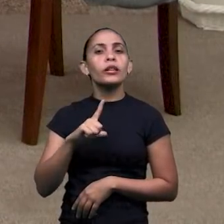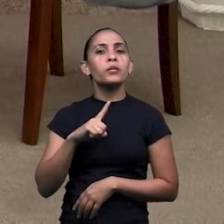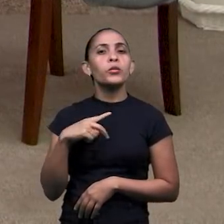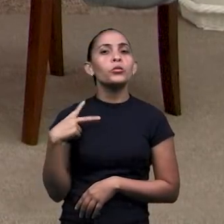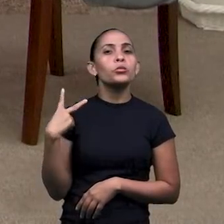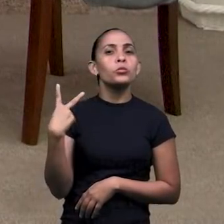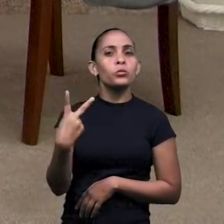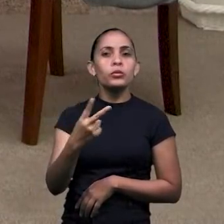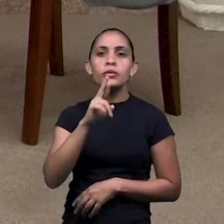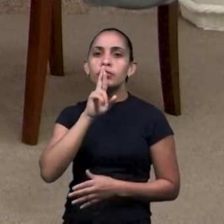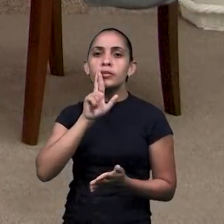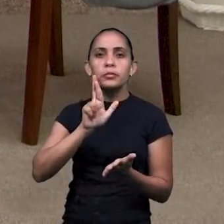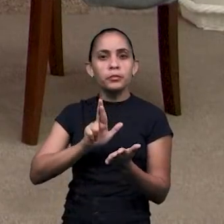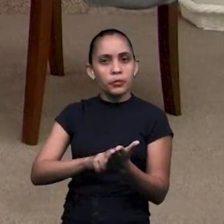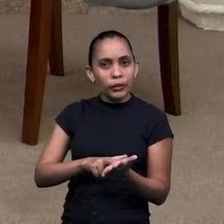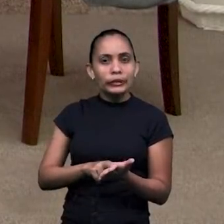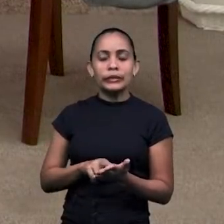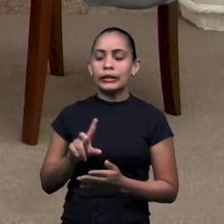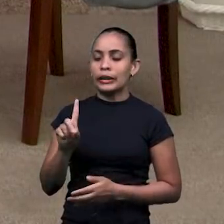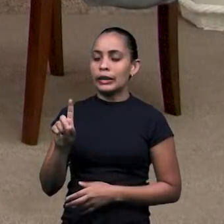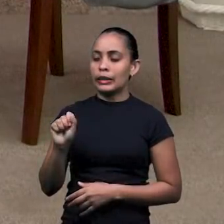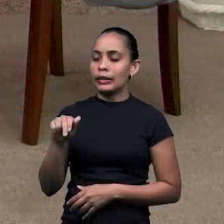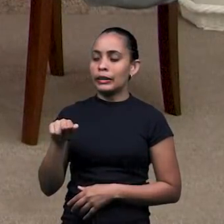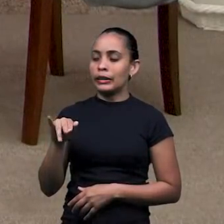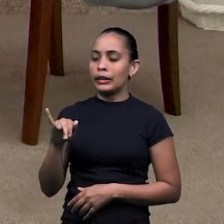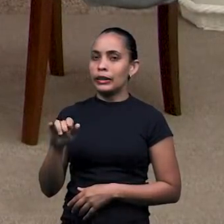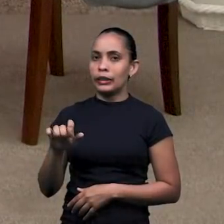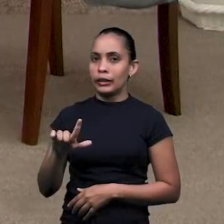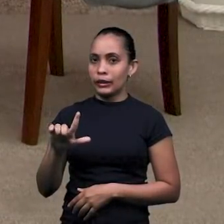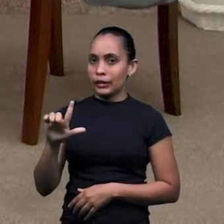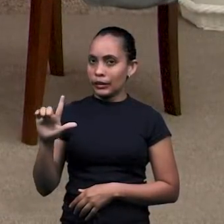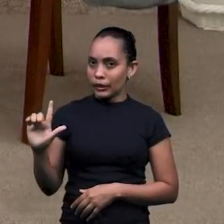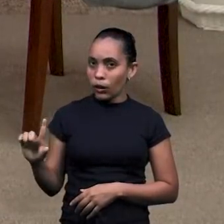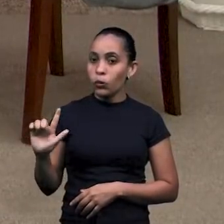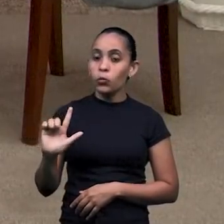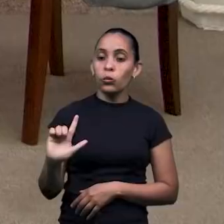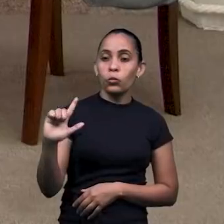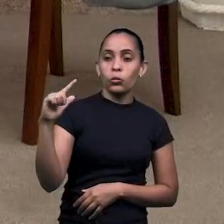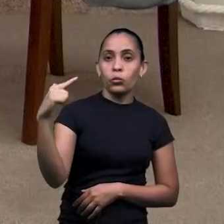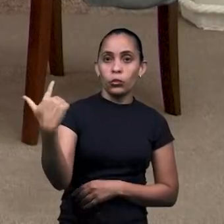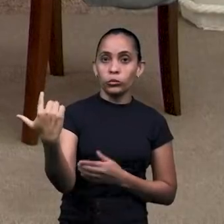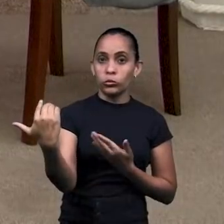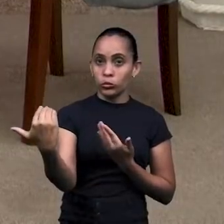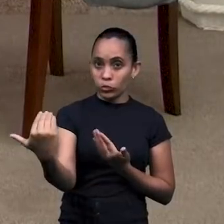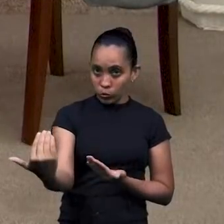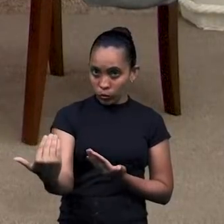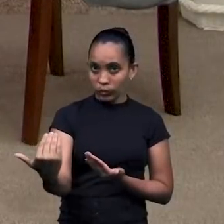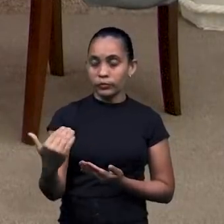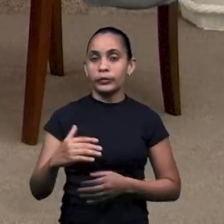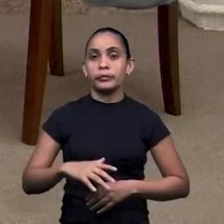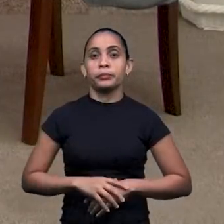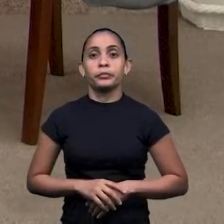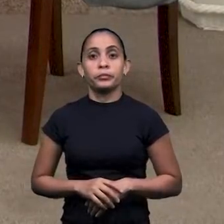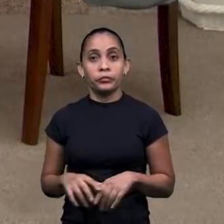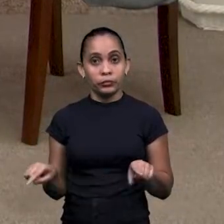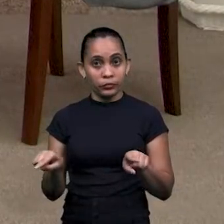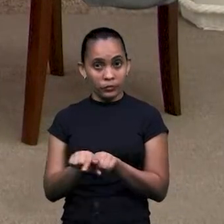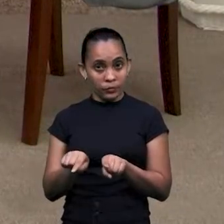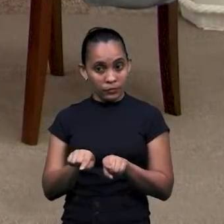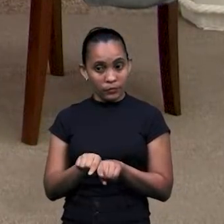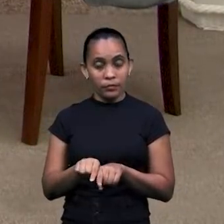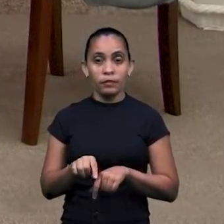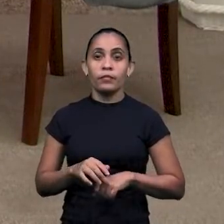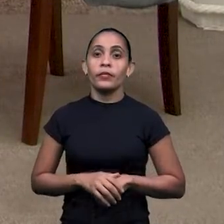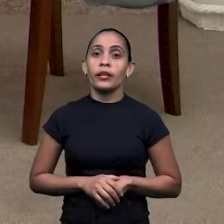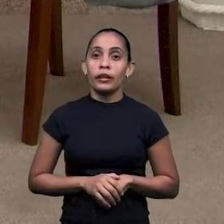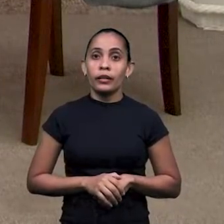respostas. O obreiro Daniel Nogueira, de João Pessoa, da Paraíba, e o jovem Patrick Teixeira, que participa sempre conosco, de